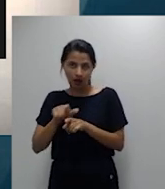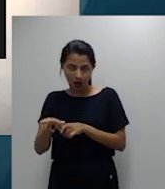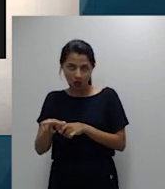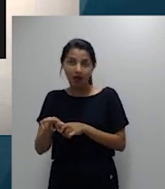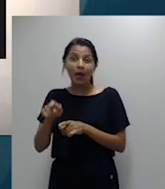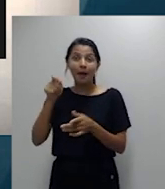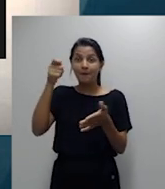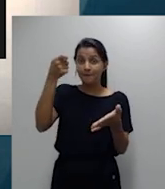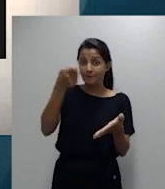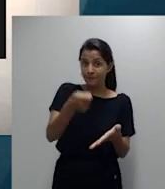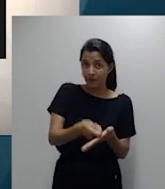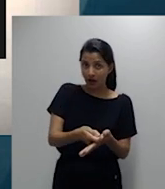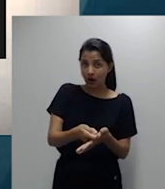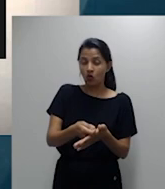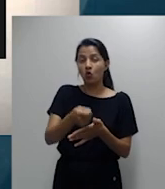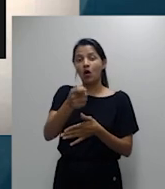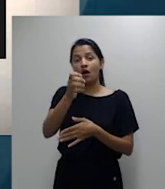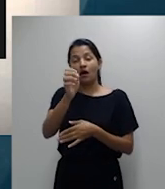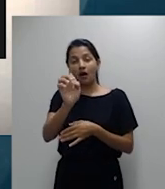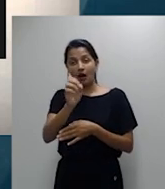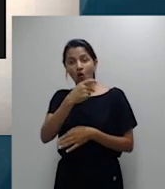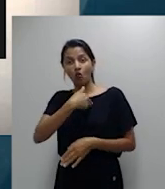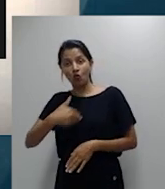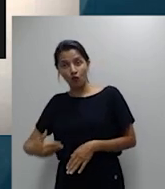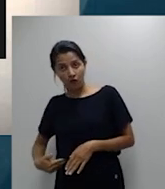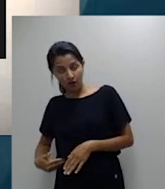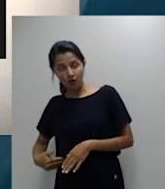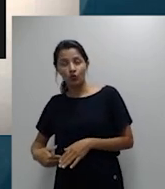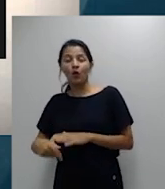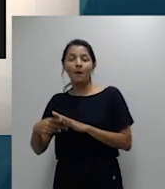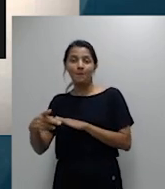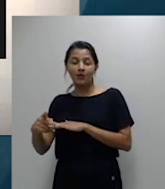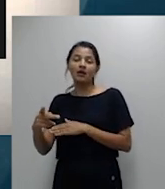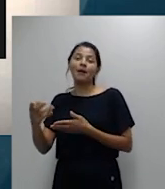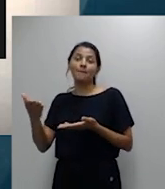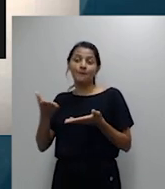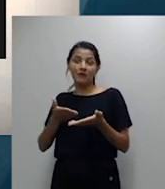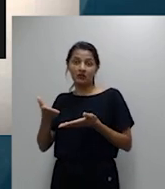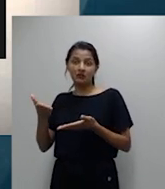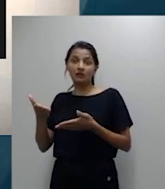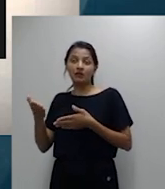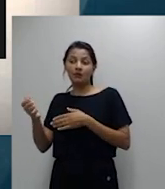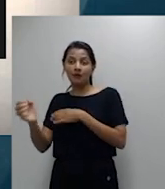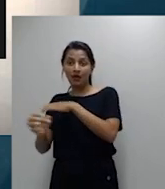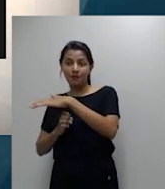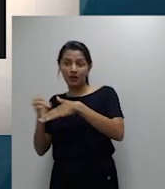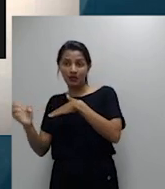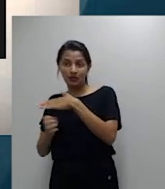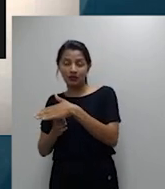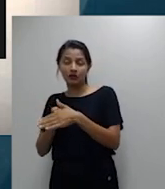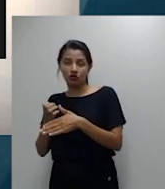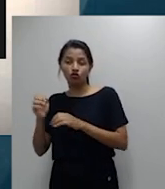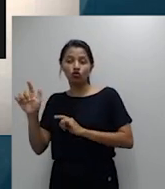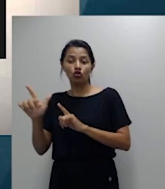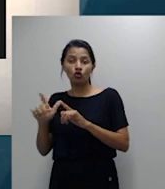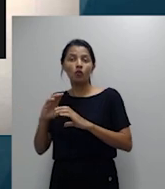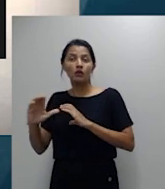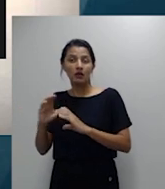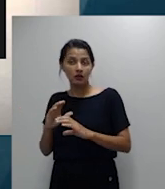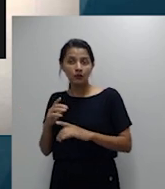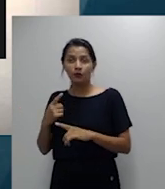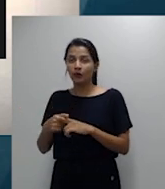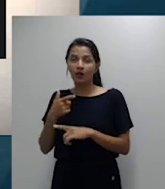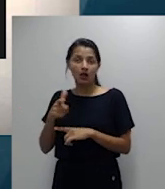ao estado pela prestadora de serviço de comunicação essa assim porque ela não toma crédito portanto